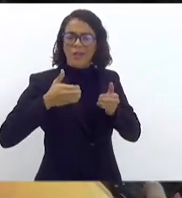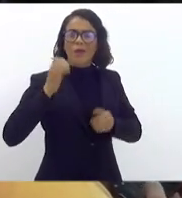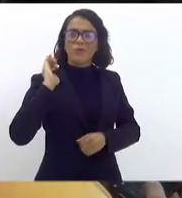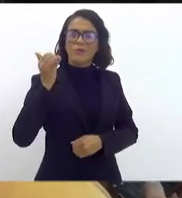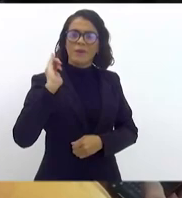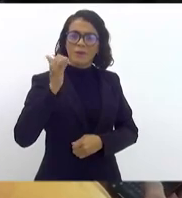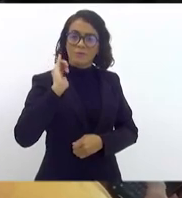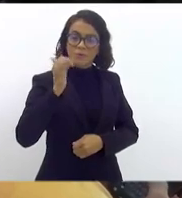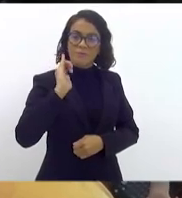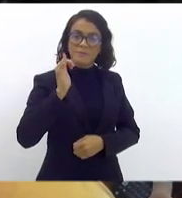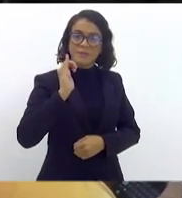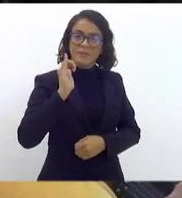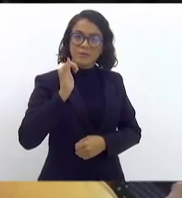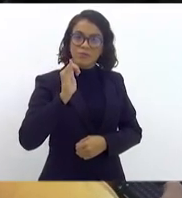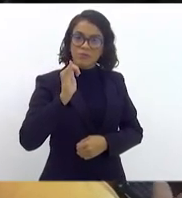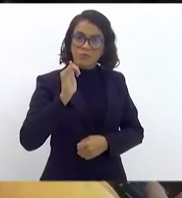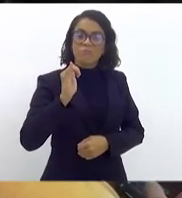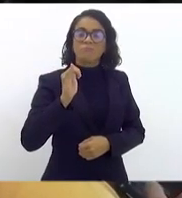depoimento